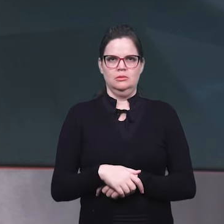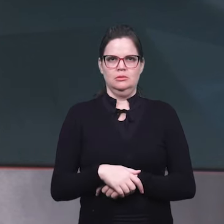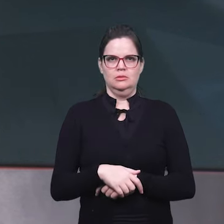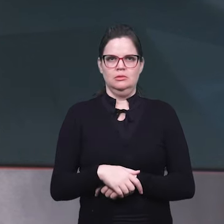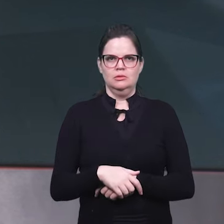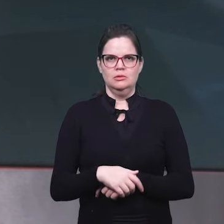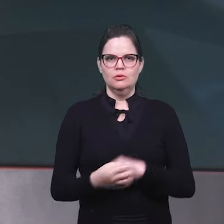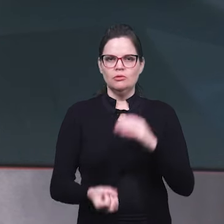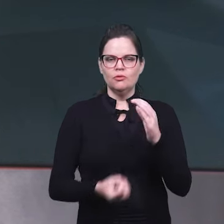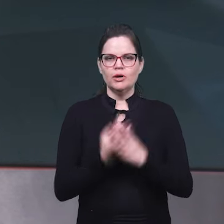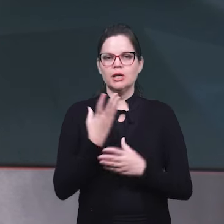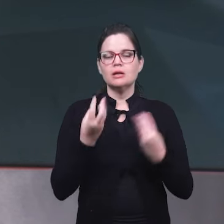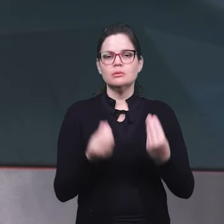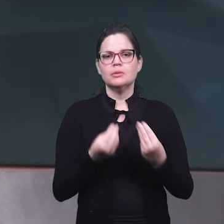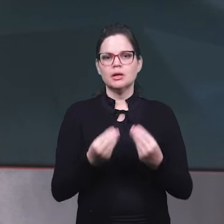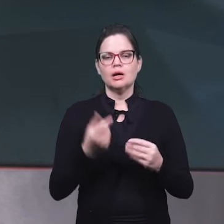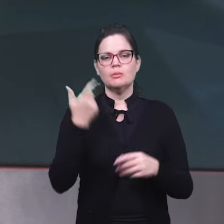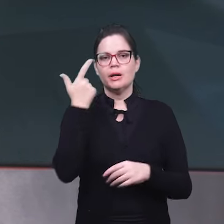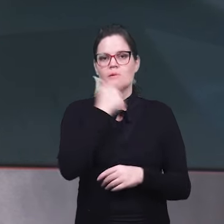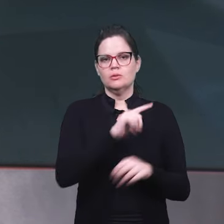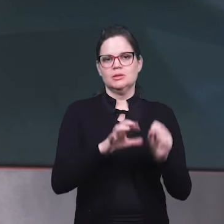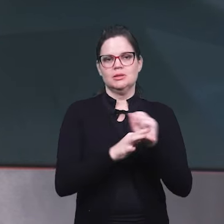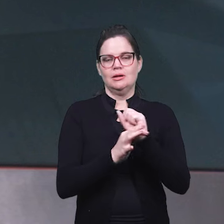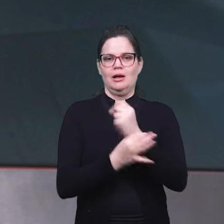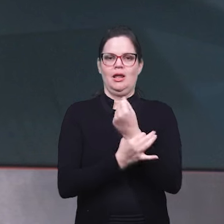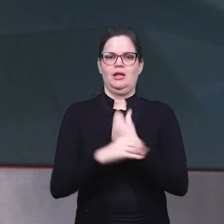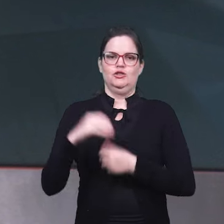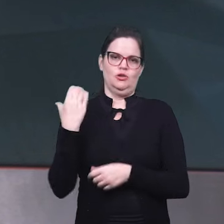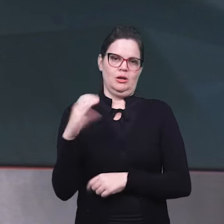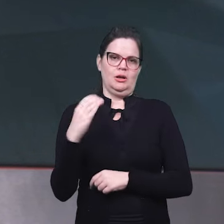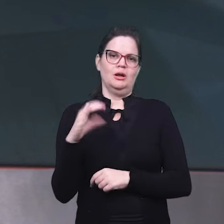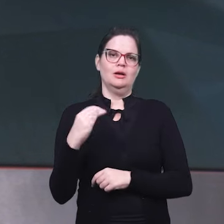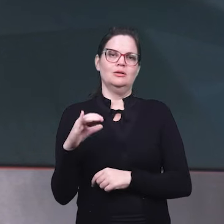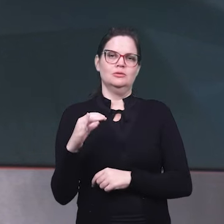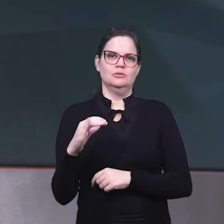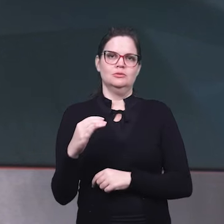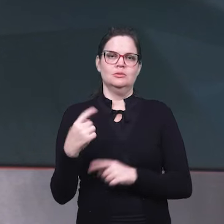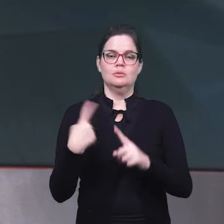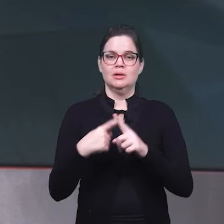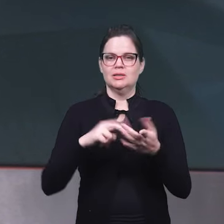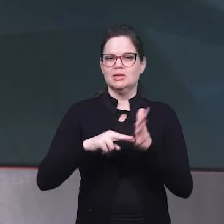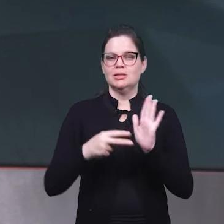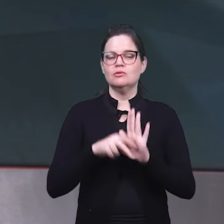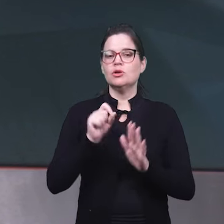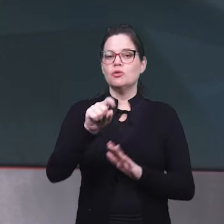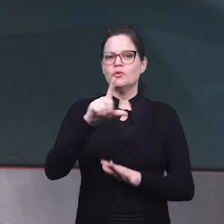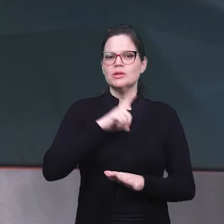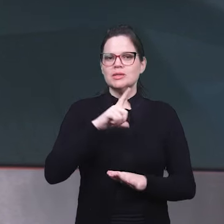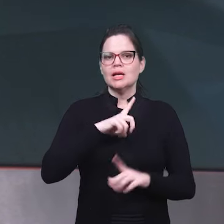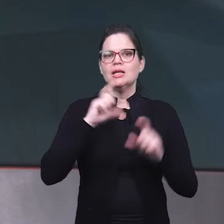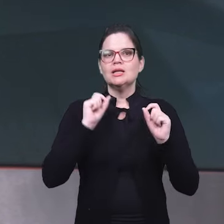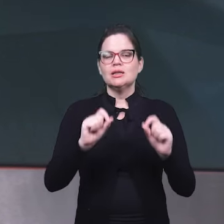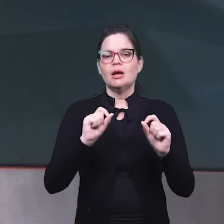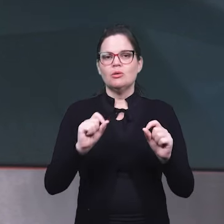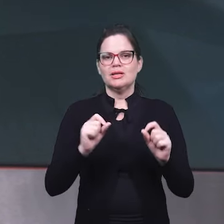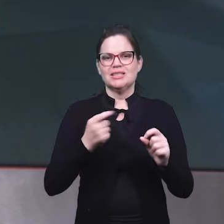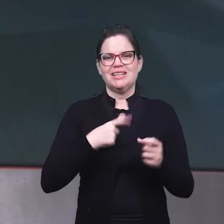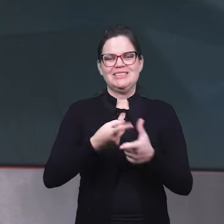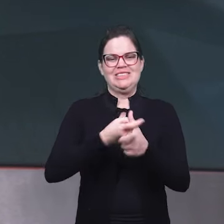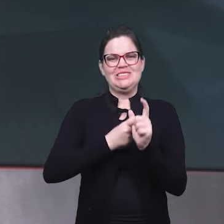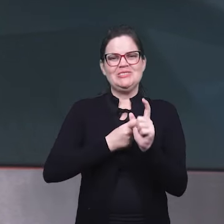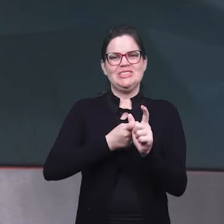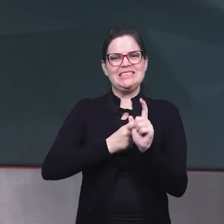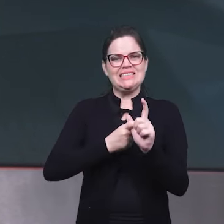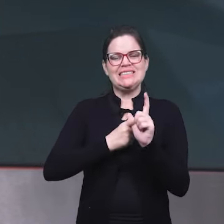ter medo disso. Foi criado para proteger o crédito, né? Significa que você chegou